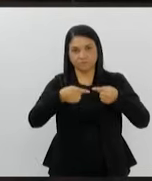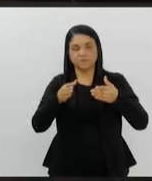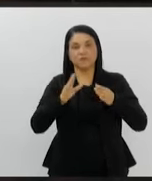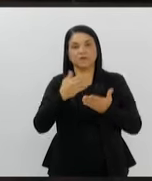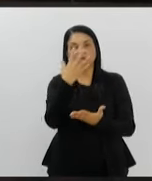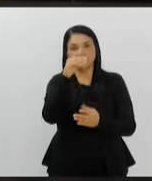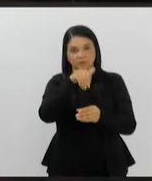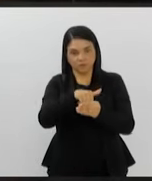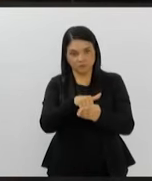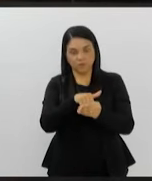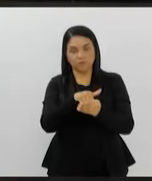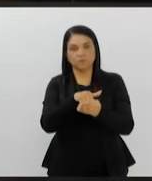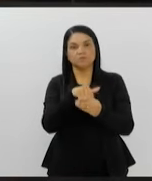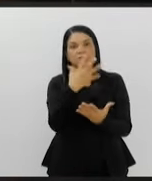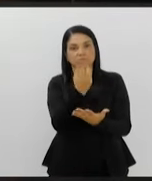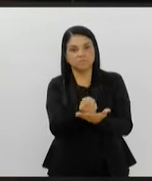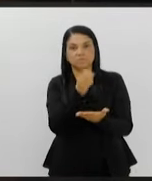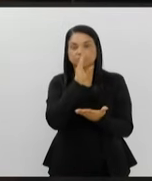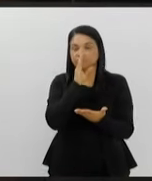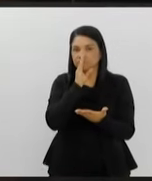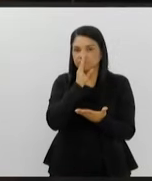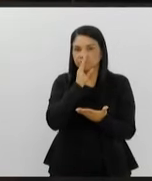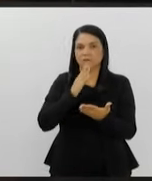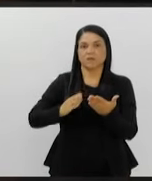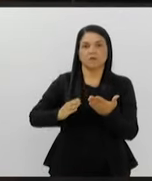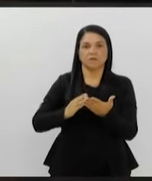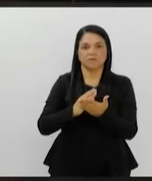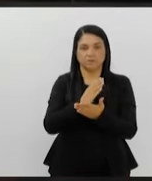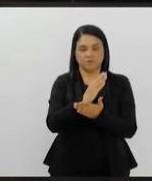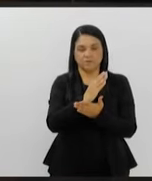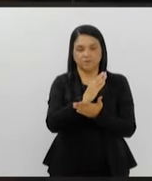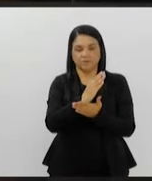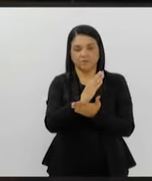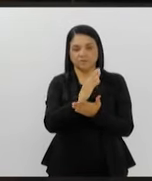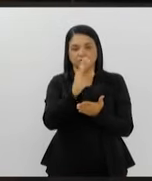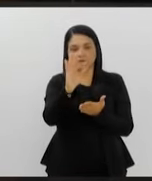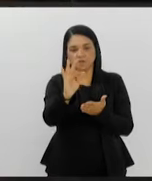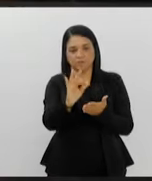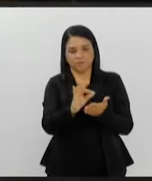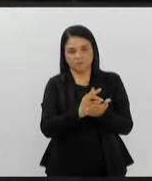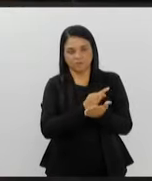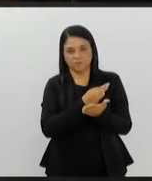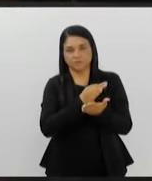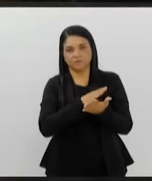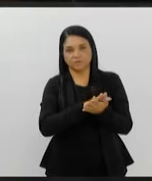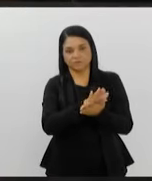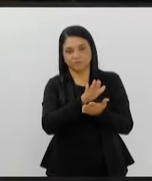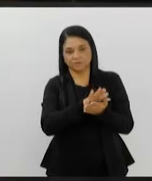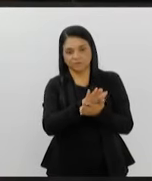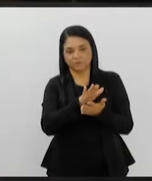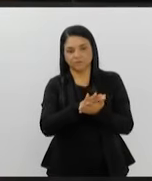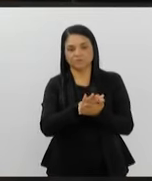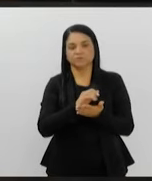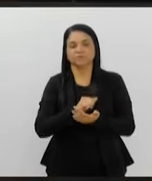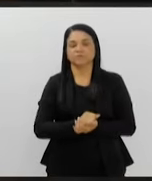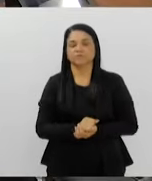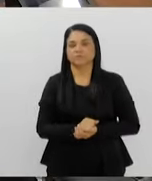discussão. Em votação, senhores que aprovam, permaneçam como estão. Aprovado, vai a promulgação.